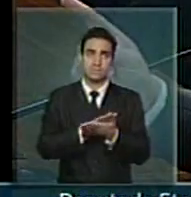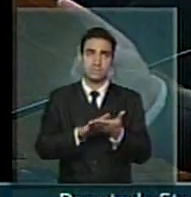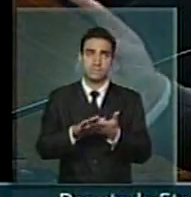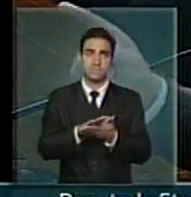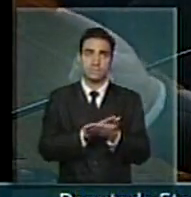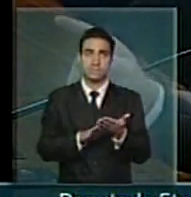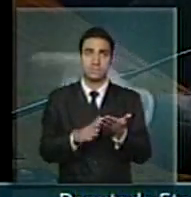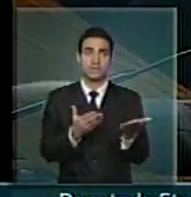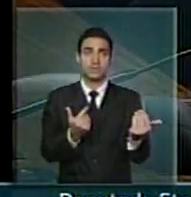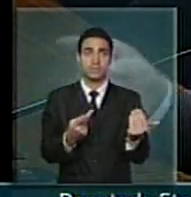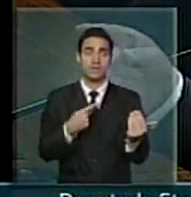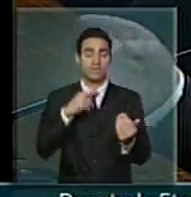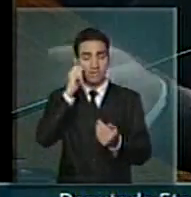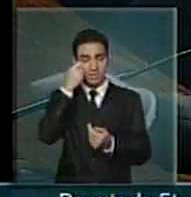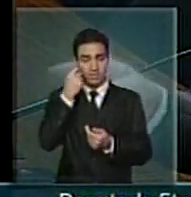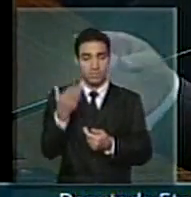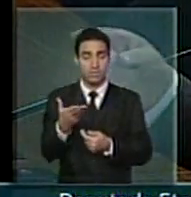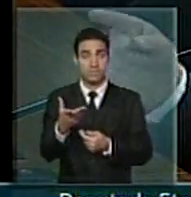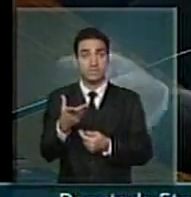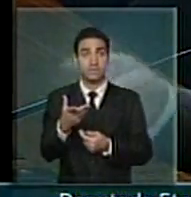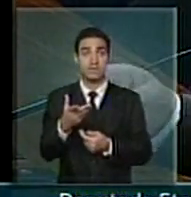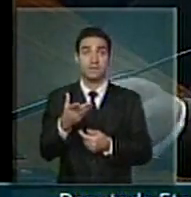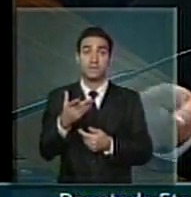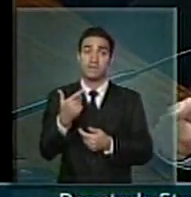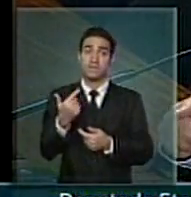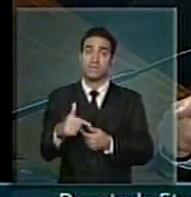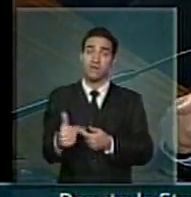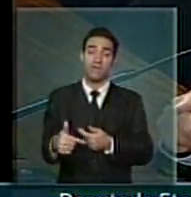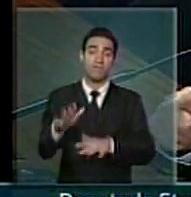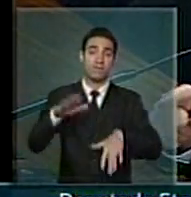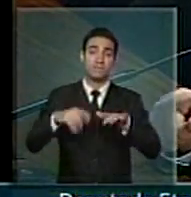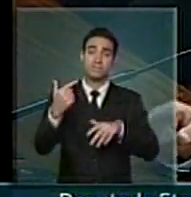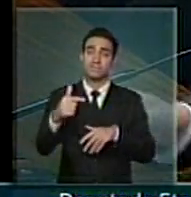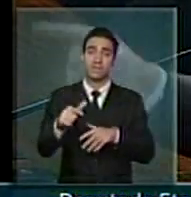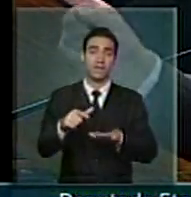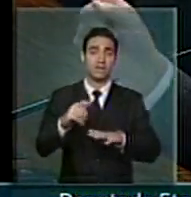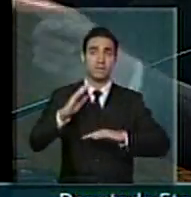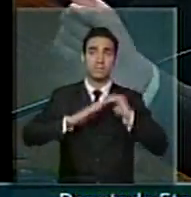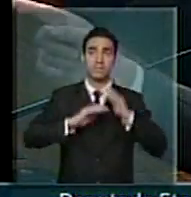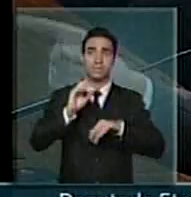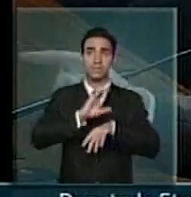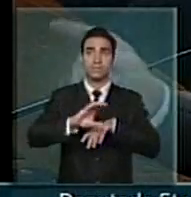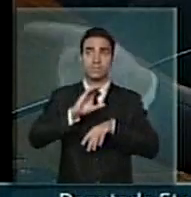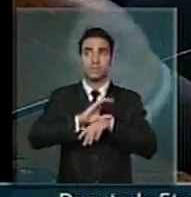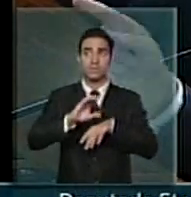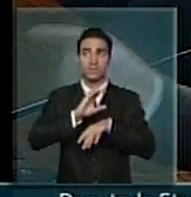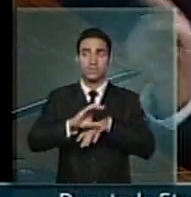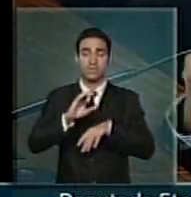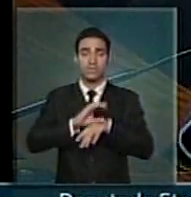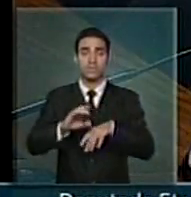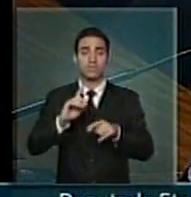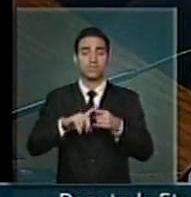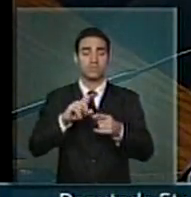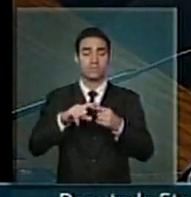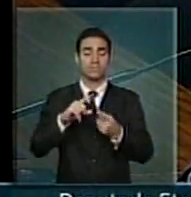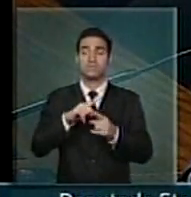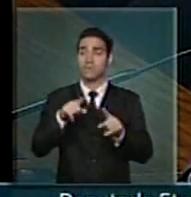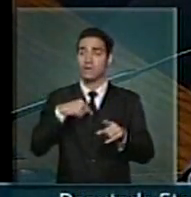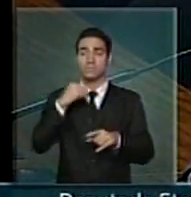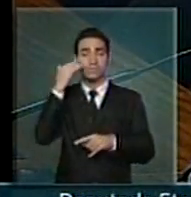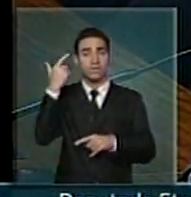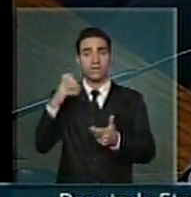O jovem negro hoje, ele pode não estar preparado para assumir uma função, mas ele tem consciência do que ele não quer mais